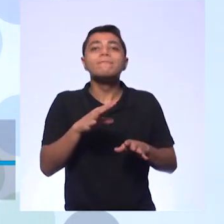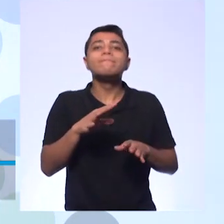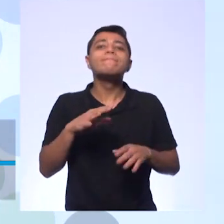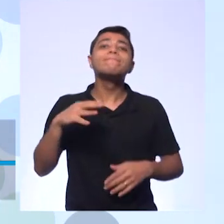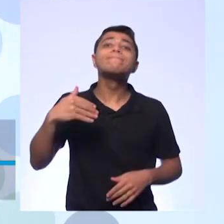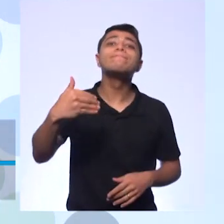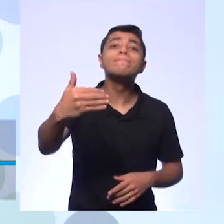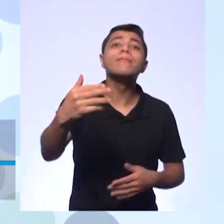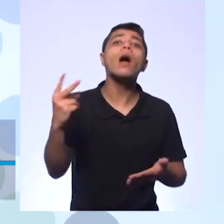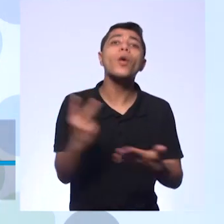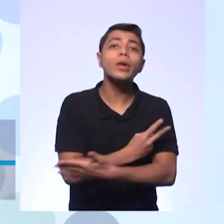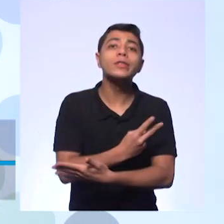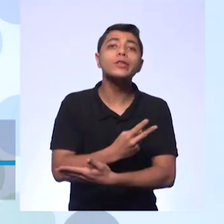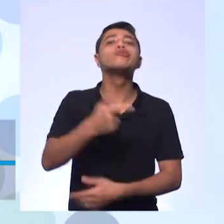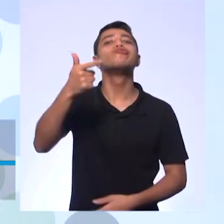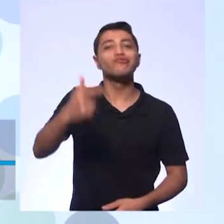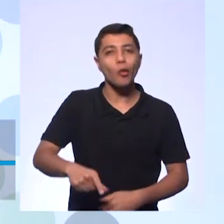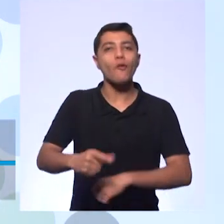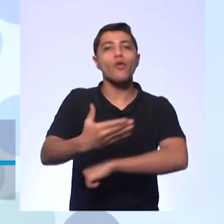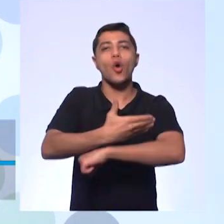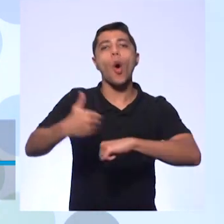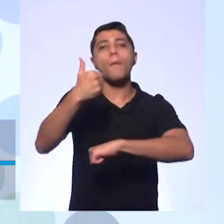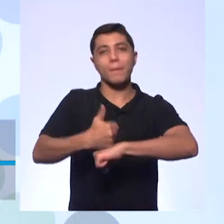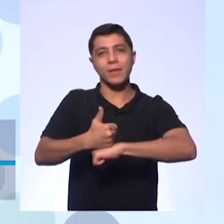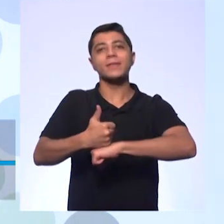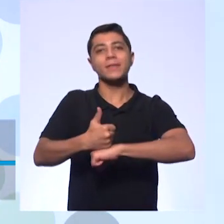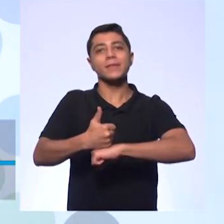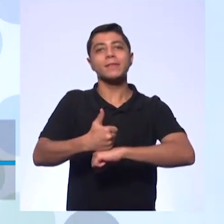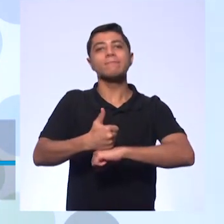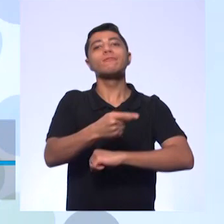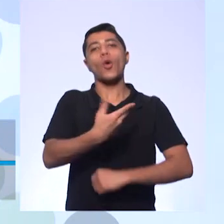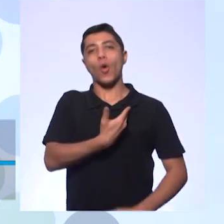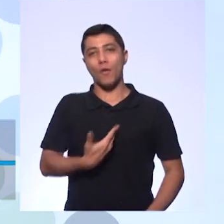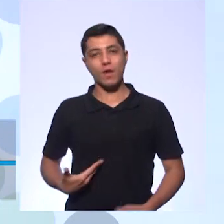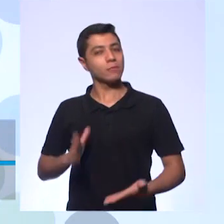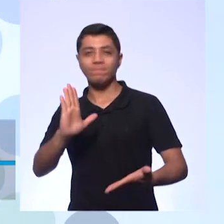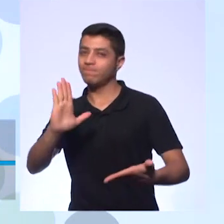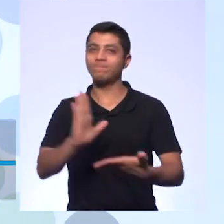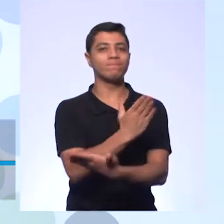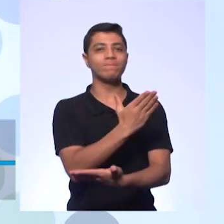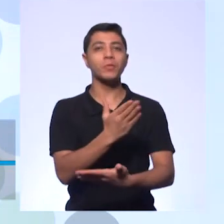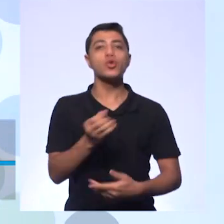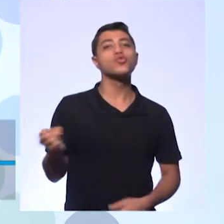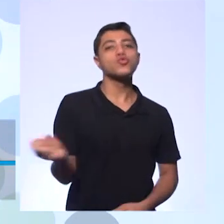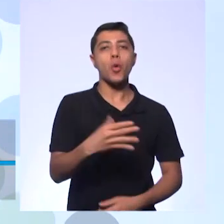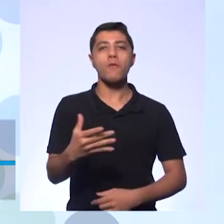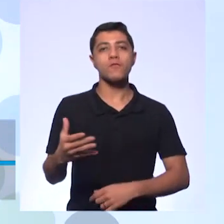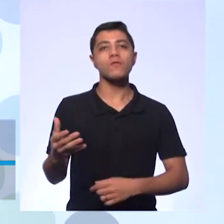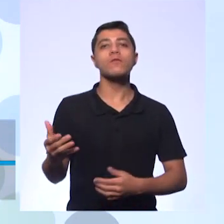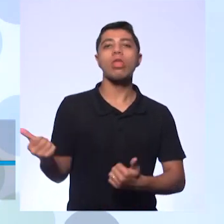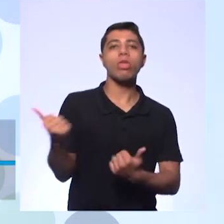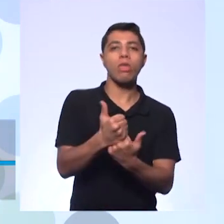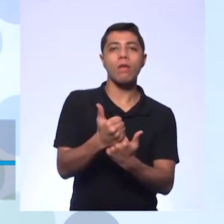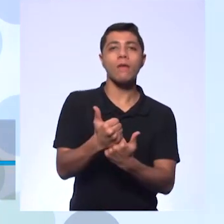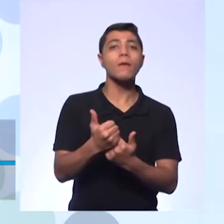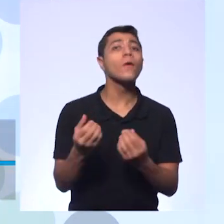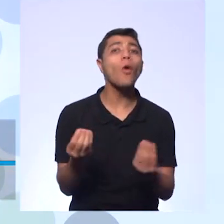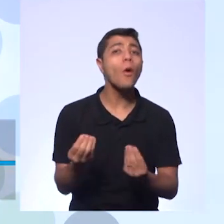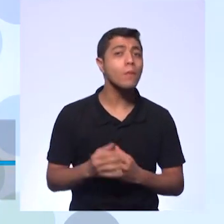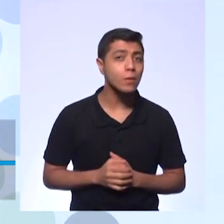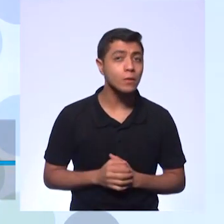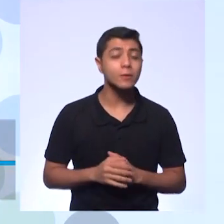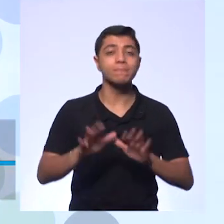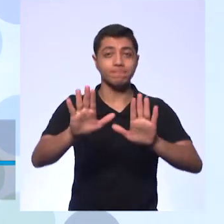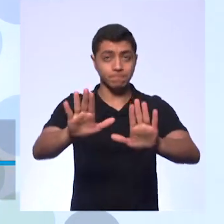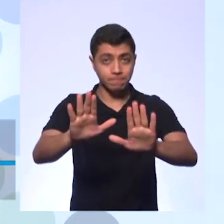colocar fim na Revolução Francesa. Talvez não nos problemas econômicos, sociais e políticos da França, mas o